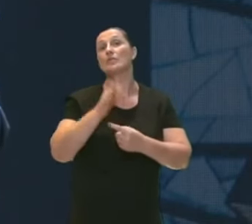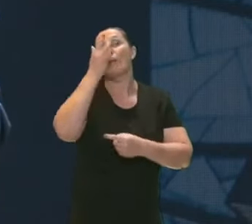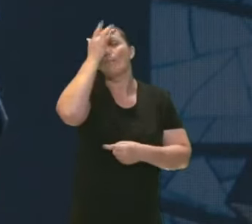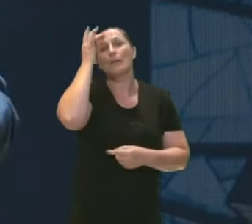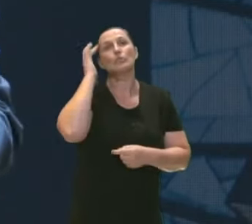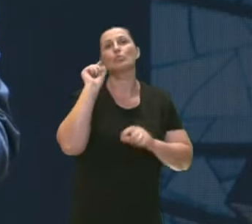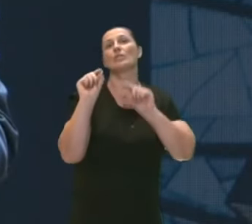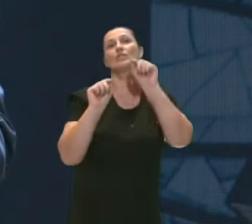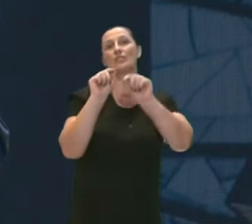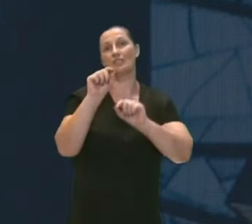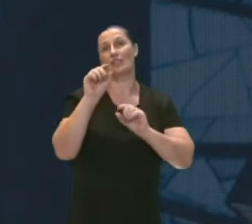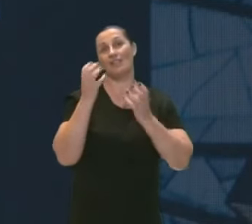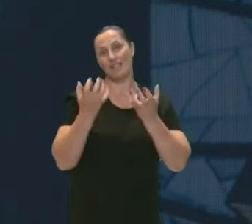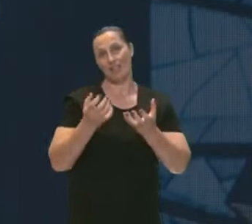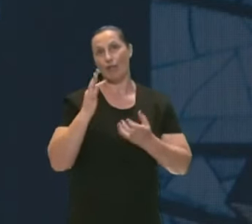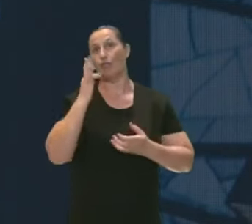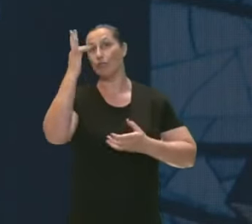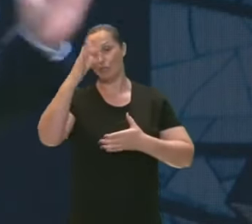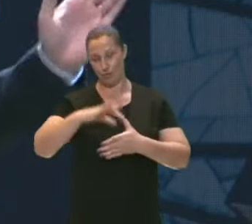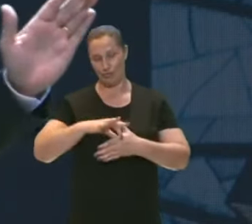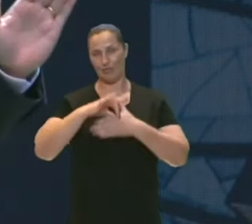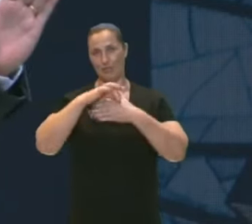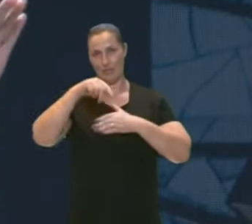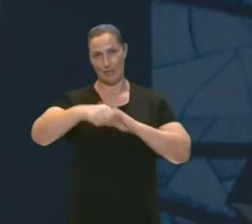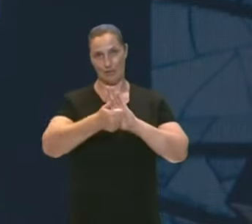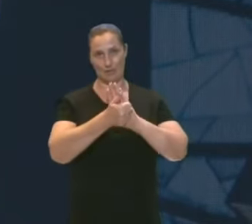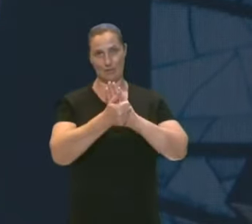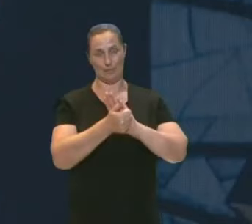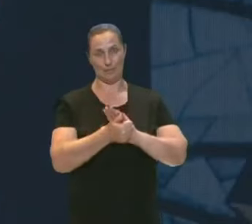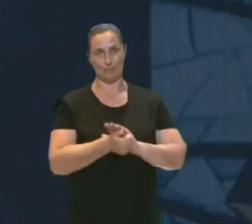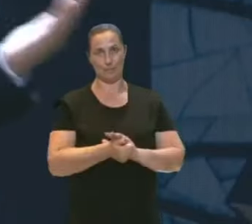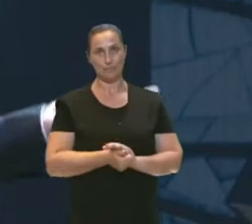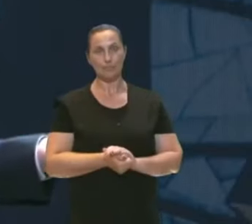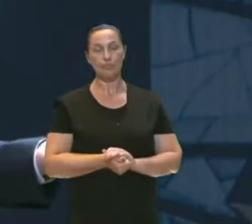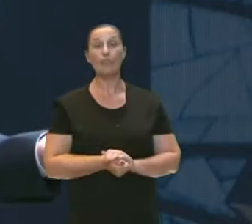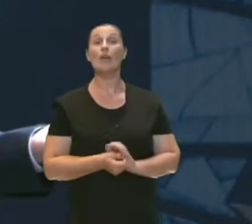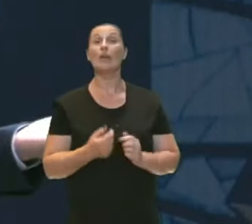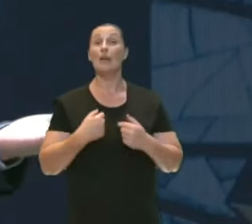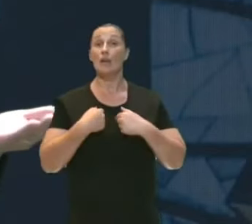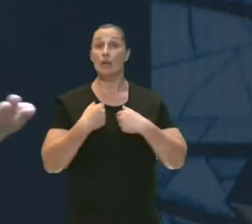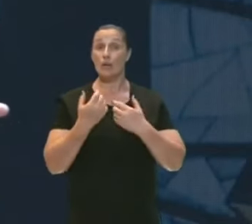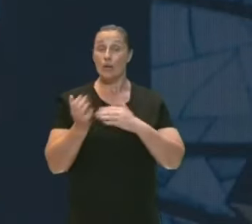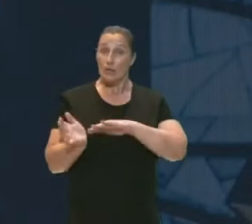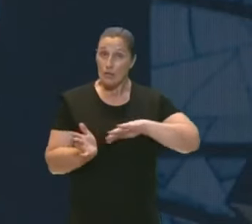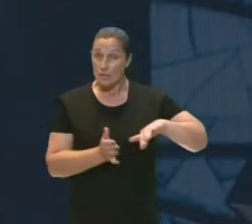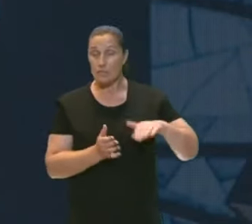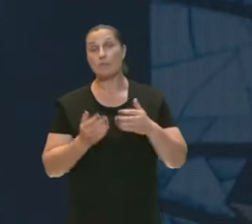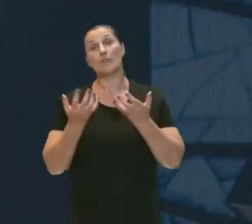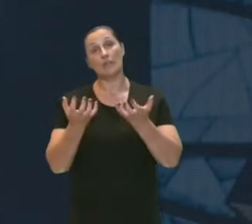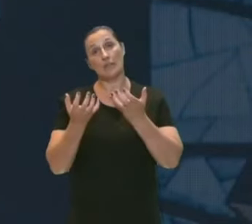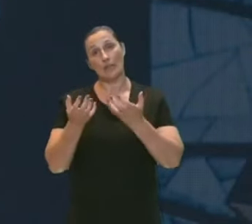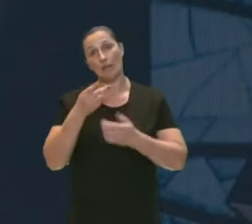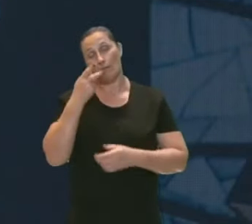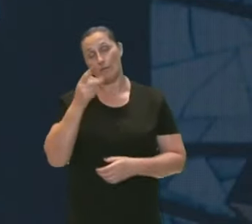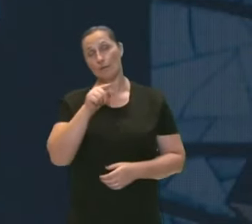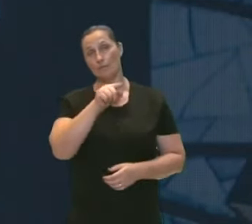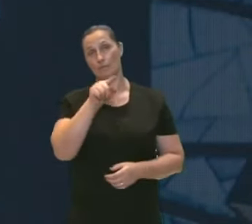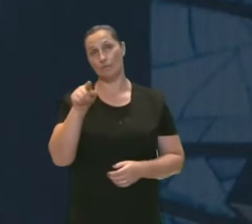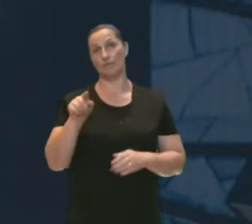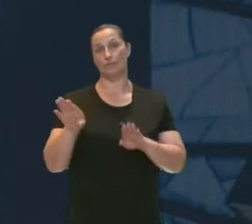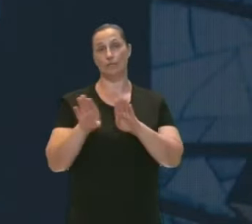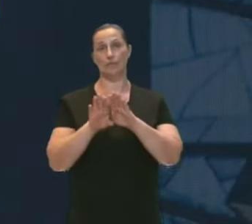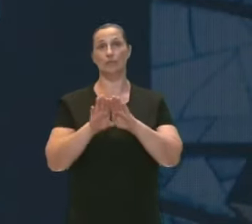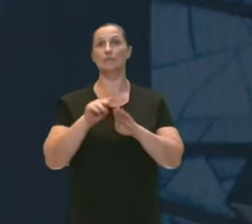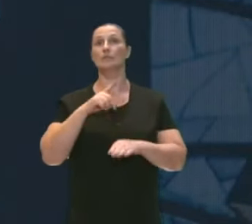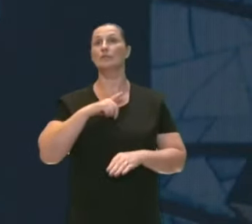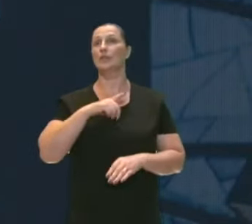menção ali, as suas indicações, tá bom? Última coisa que eu vou falar aqui, eu não poderia deixar de fazer. Eu quero dizer para vocês que entre nós